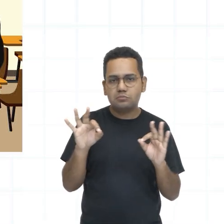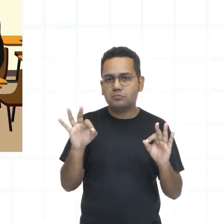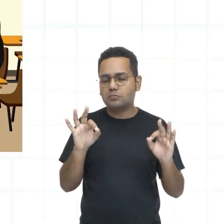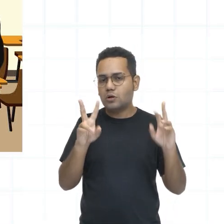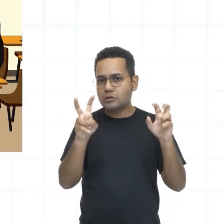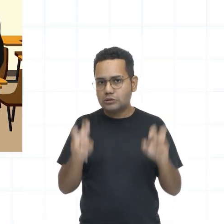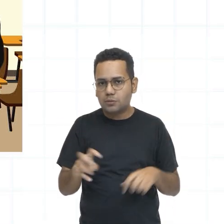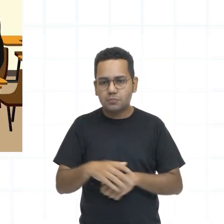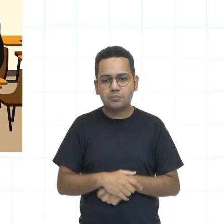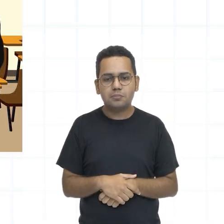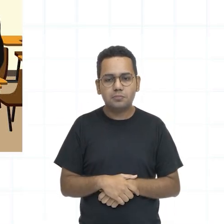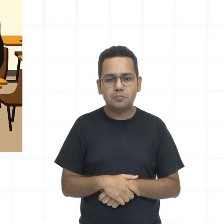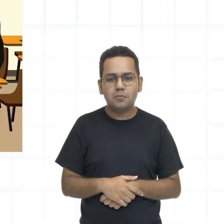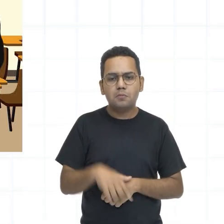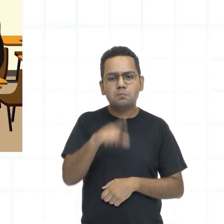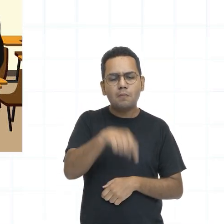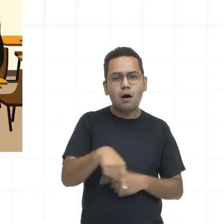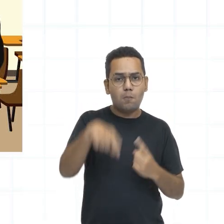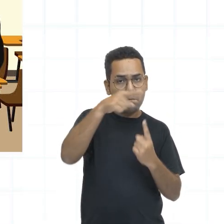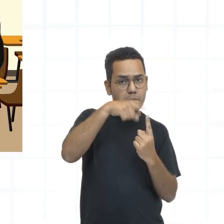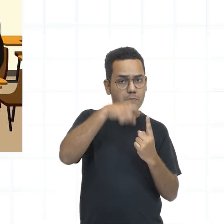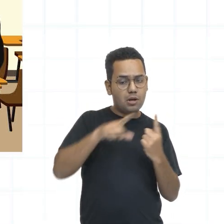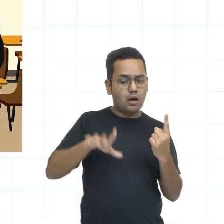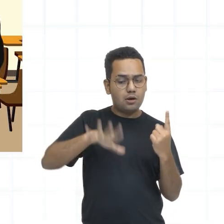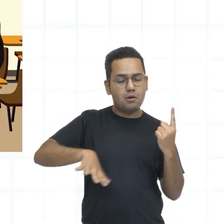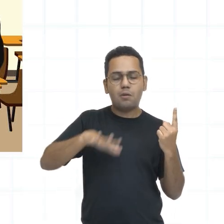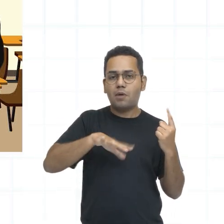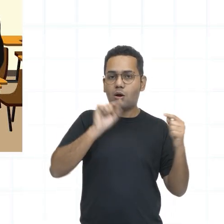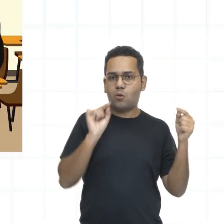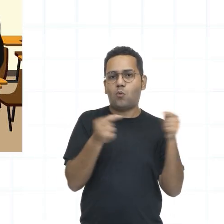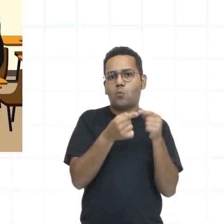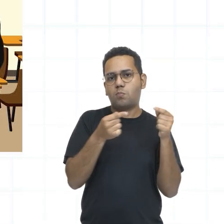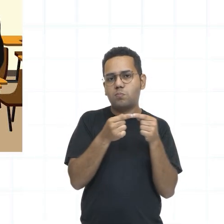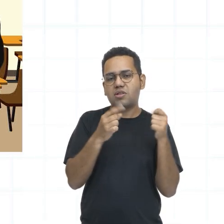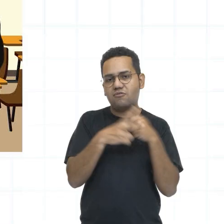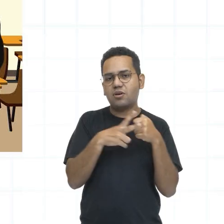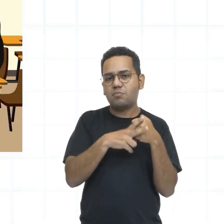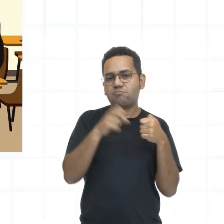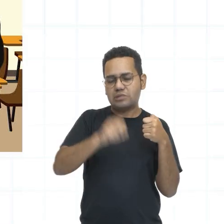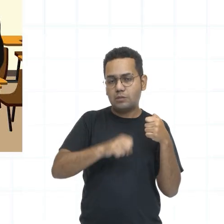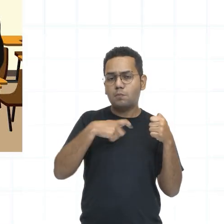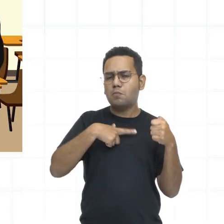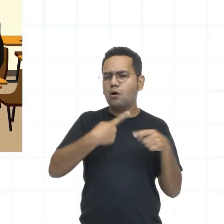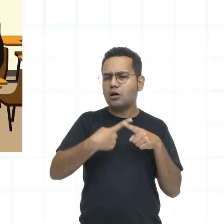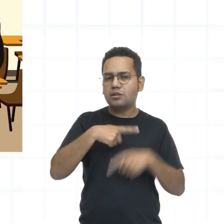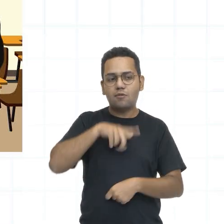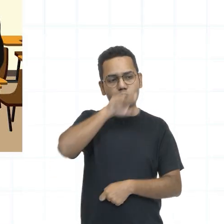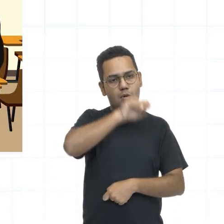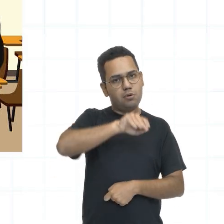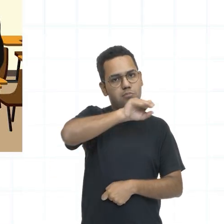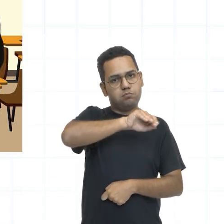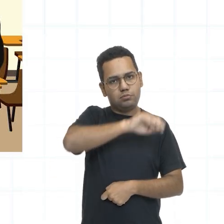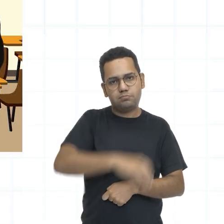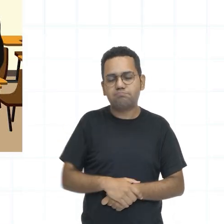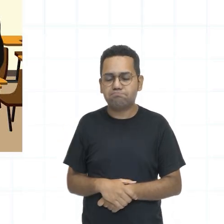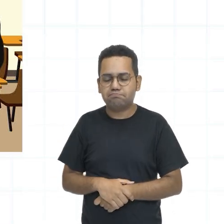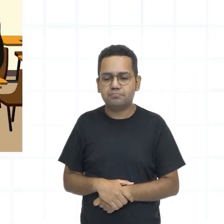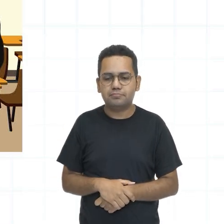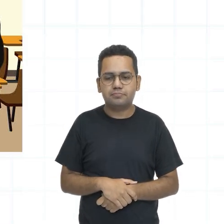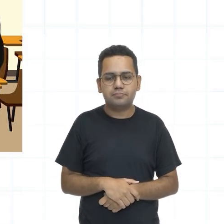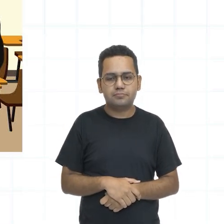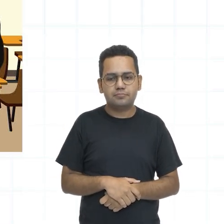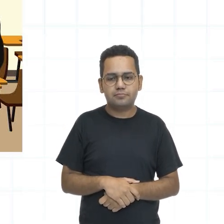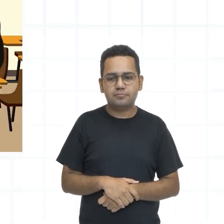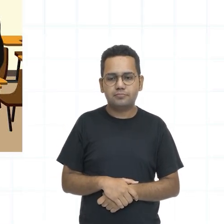na palestra, também tinha uma pessoa falando, indicativo de linguagem verbal. Na outra imagem, né, tá todo mundo calado e o nosso